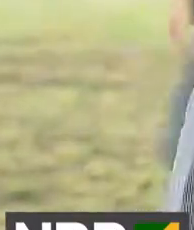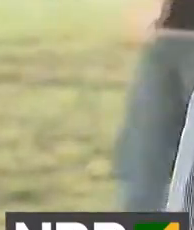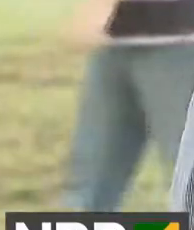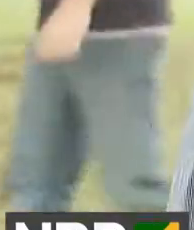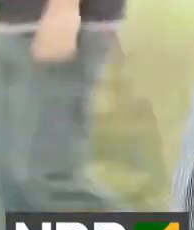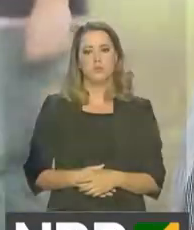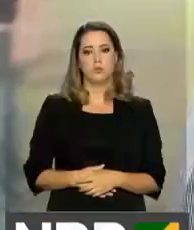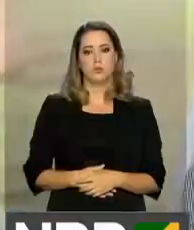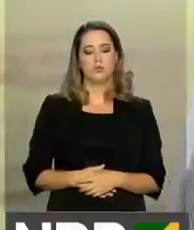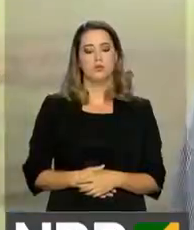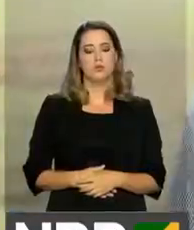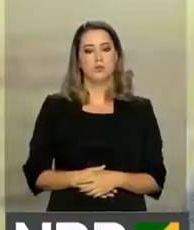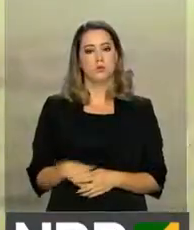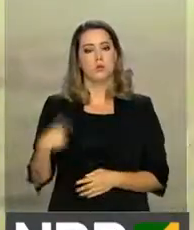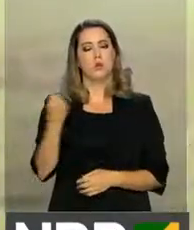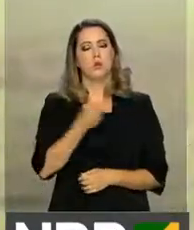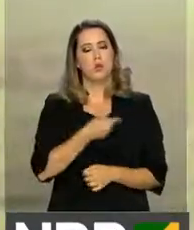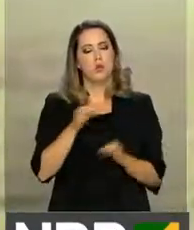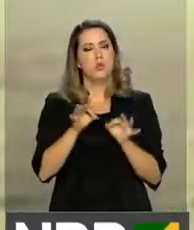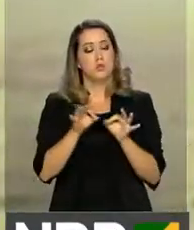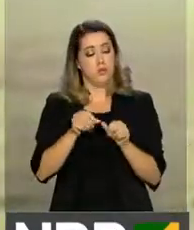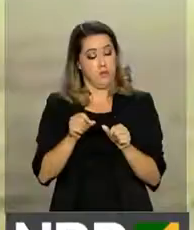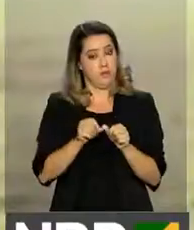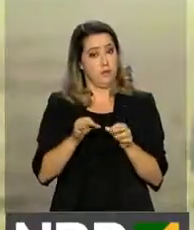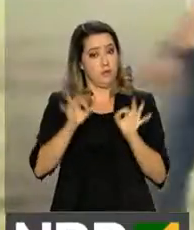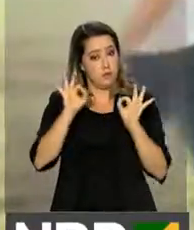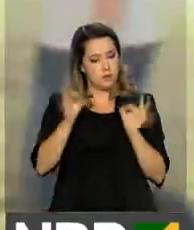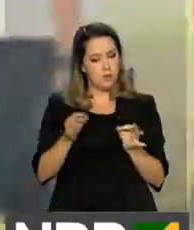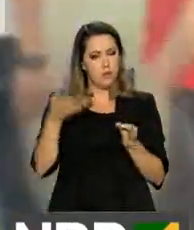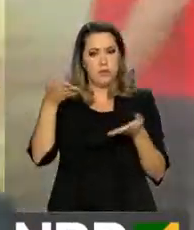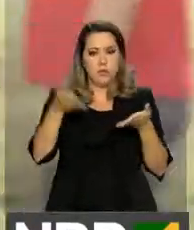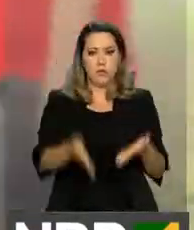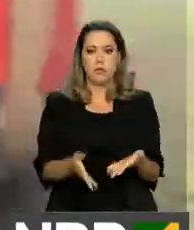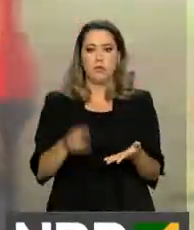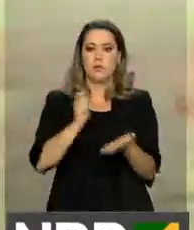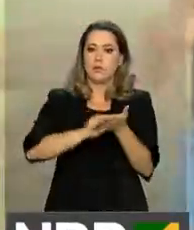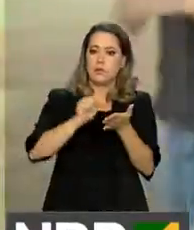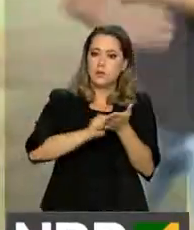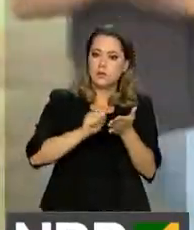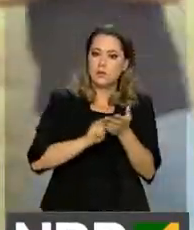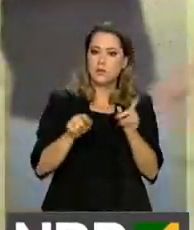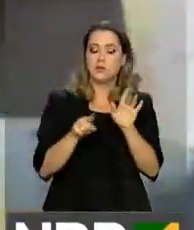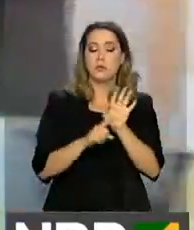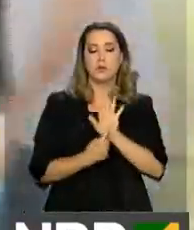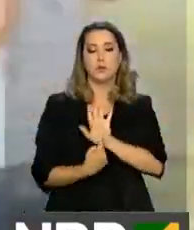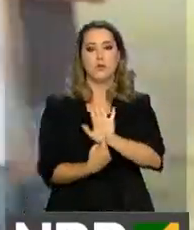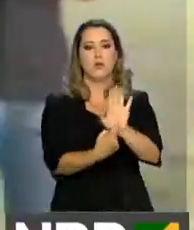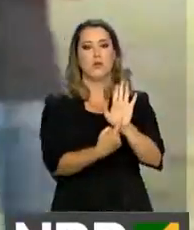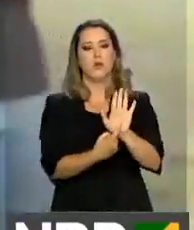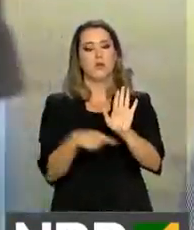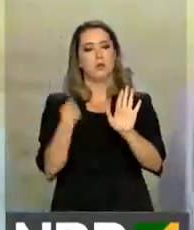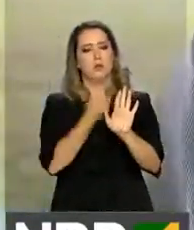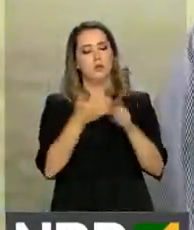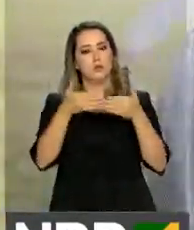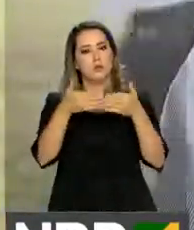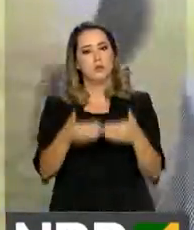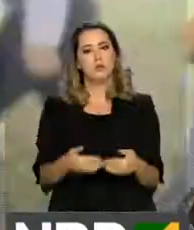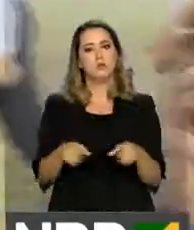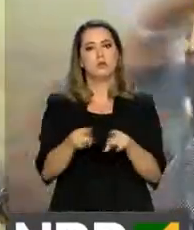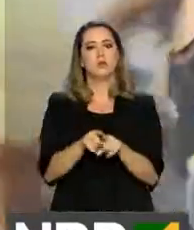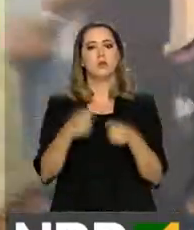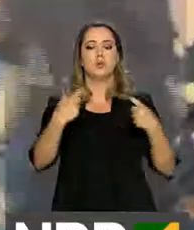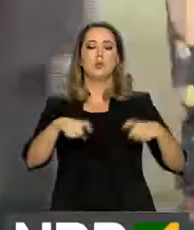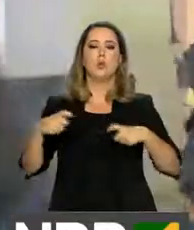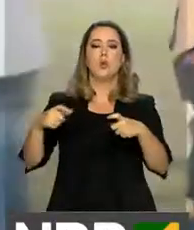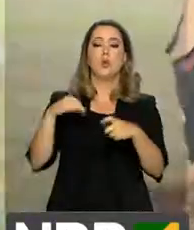Pantanal, né? E nós fizemos questão de vir aqui, não só para assinar esses atos, mas também para revelar com a nossa presença num